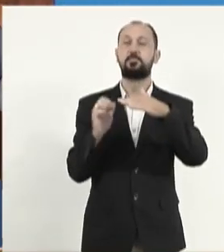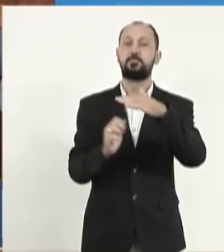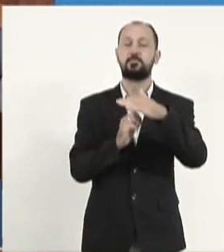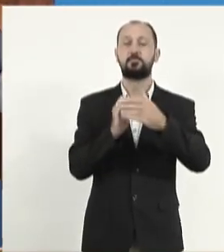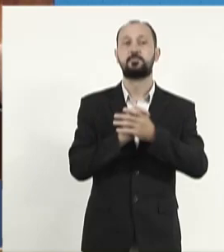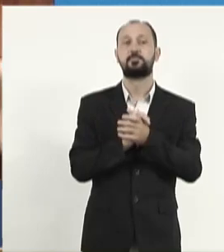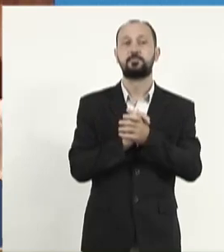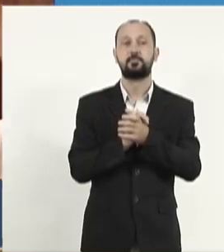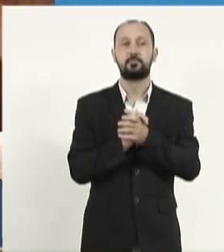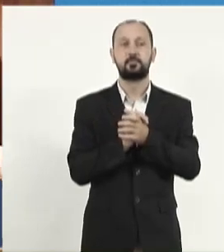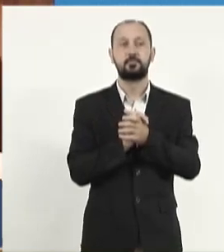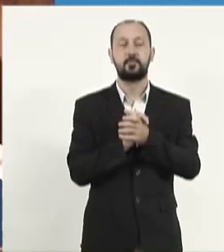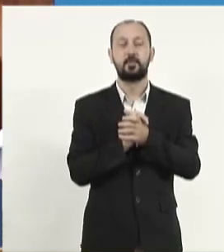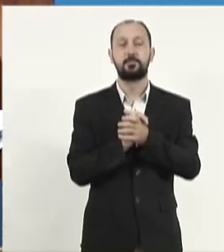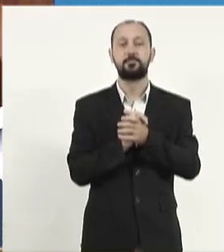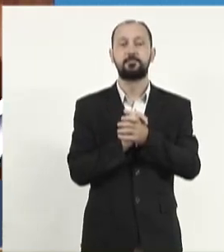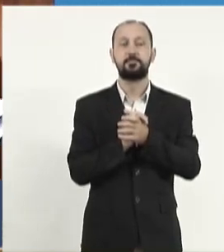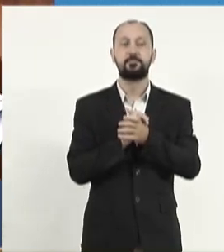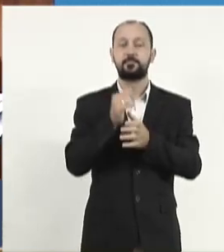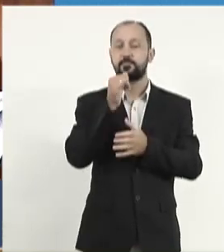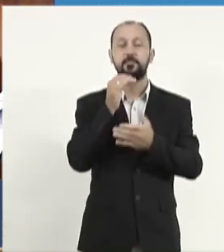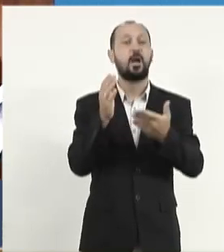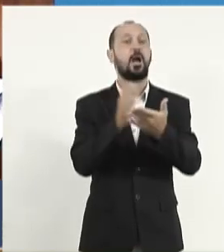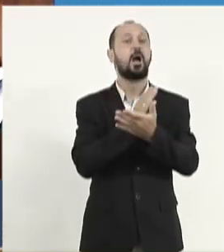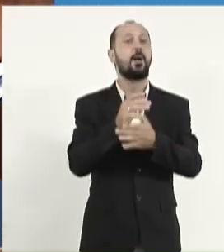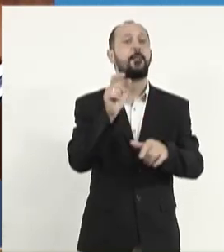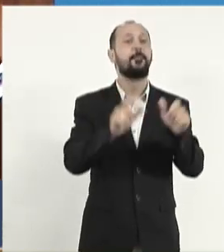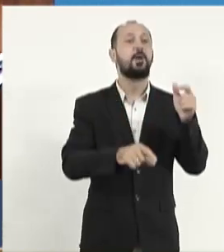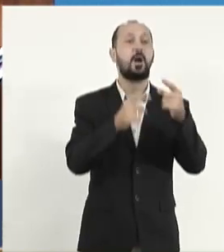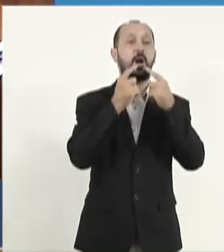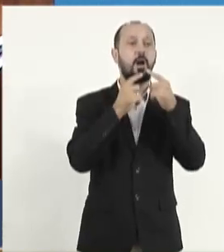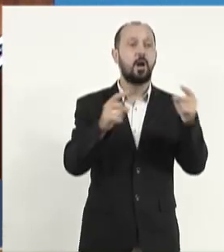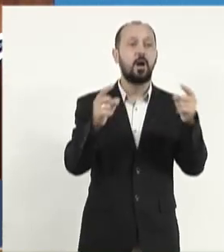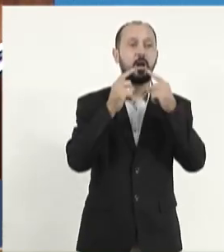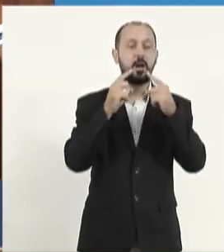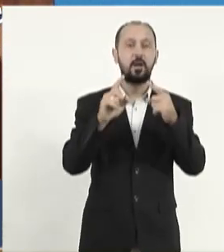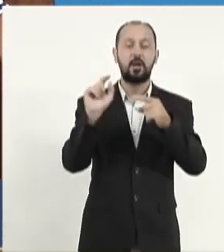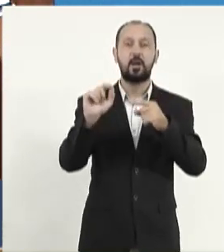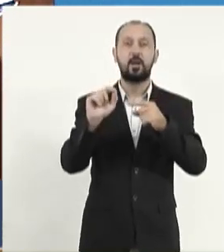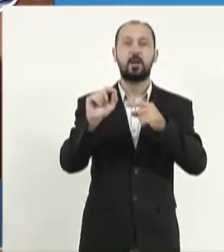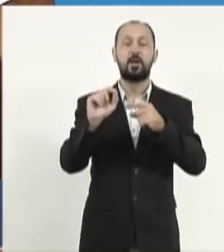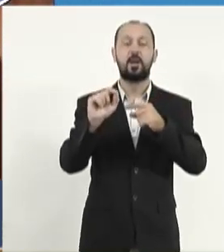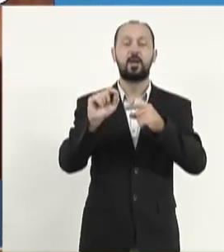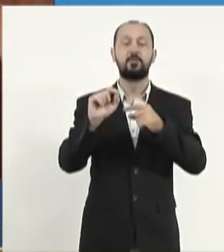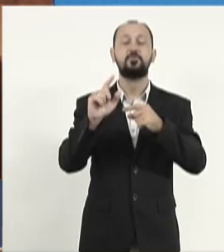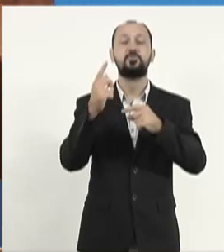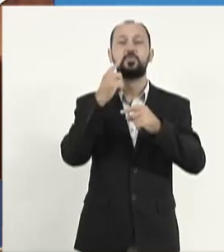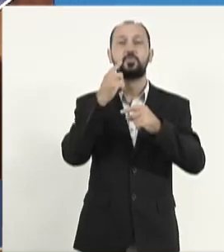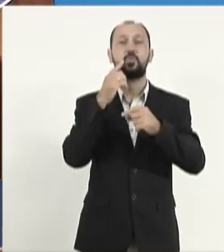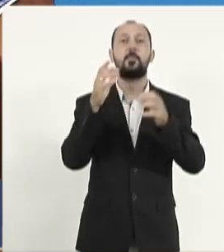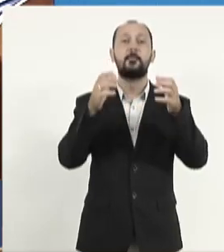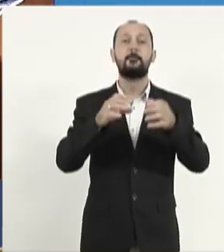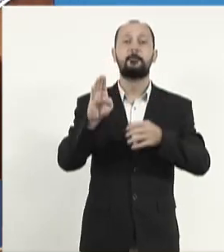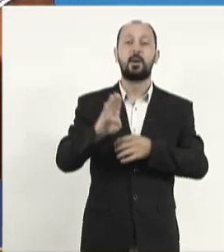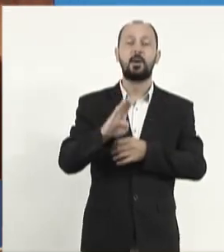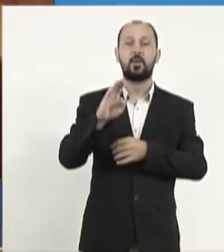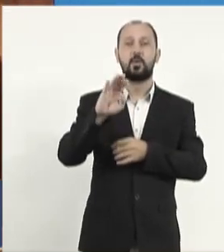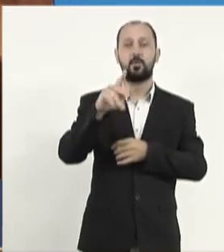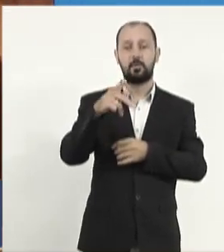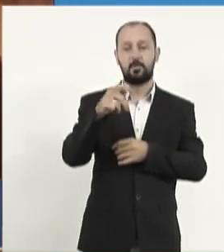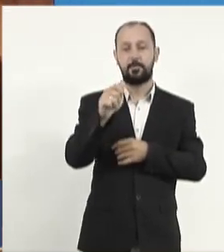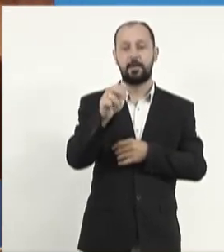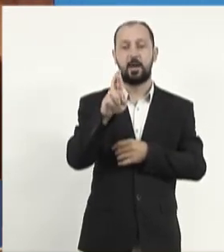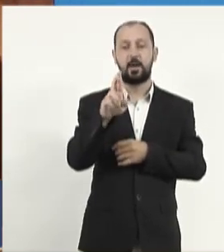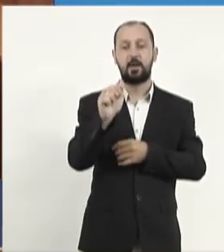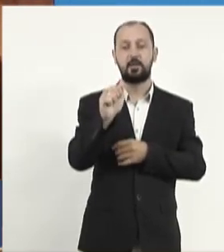Por exemplo, aqui algumas pessoas me reclamaram no Jardim Paradiso, aqui em Campo Grande. Até ele escreveu